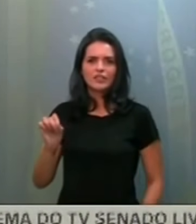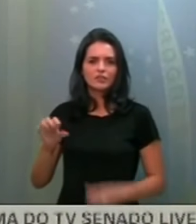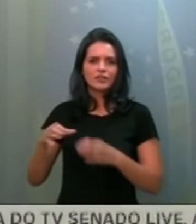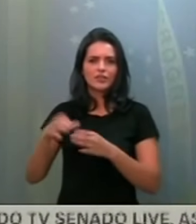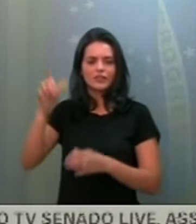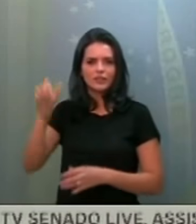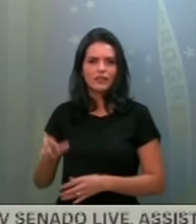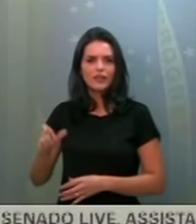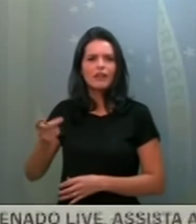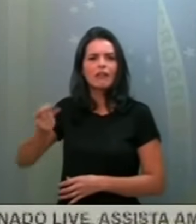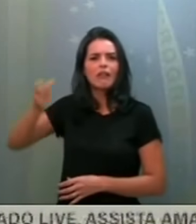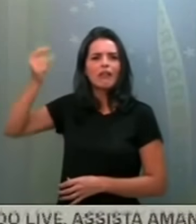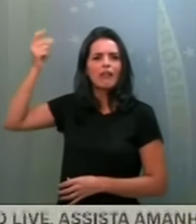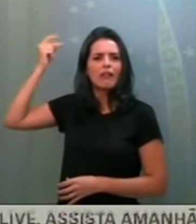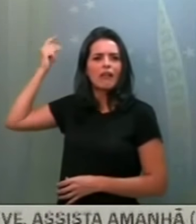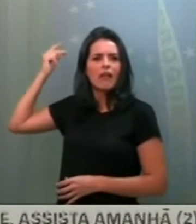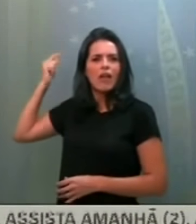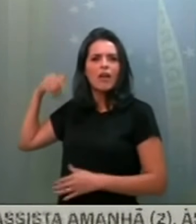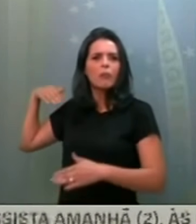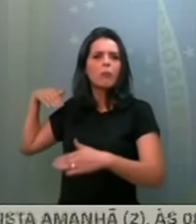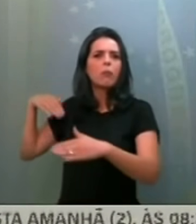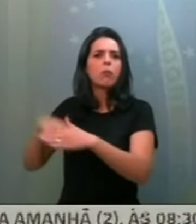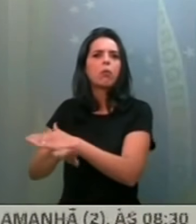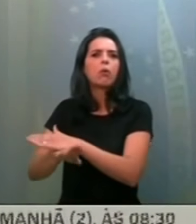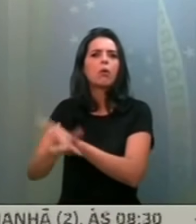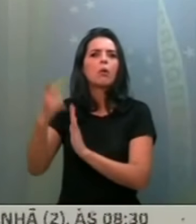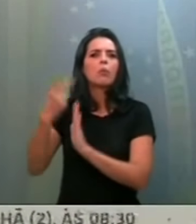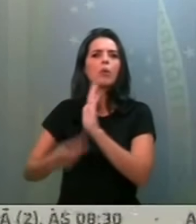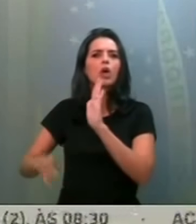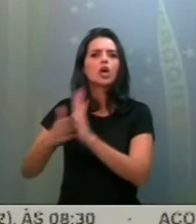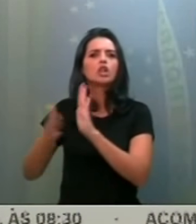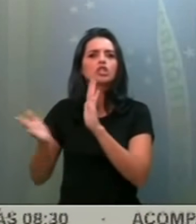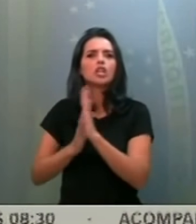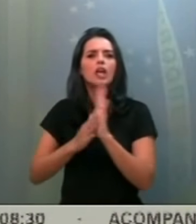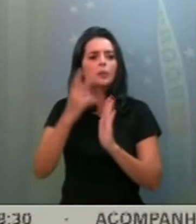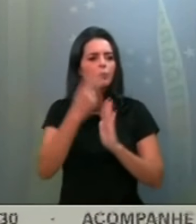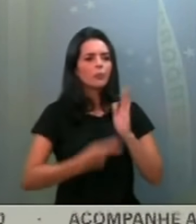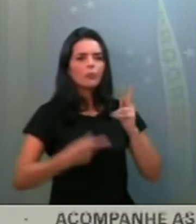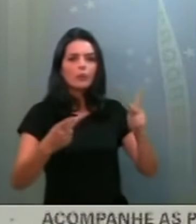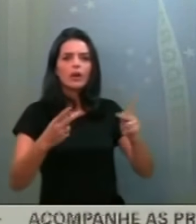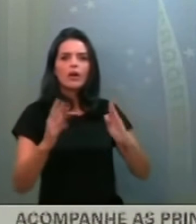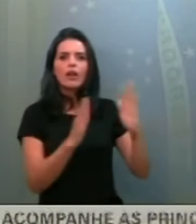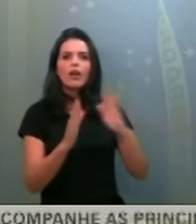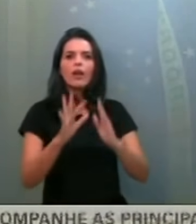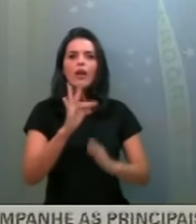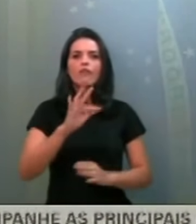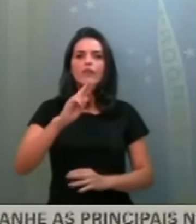engavetador de processos e projetos no governo Fernando Henrique Cardoso.